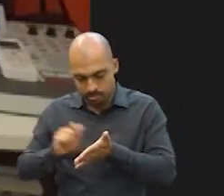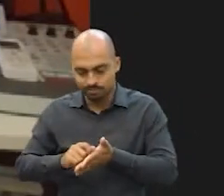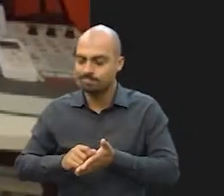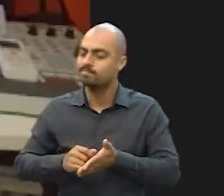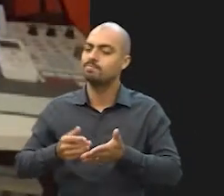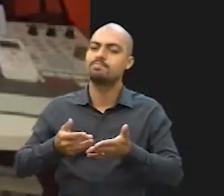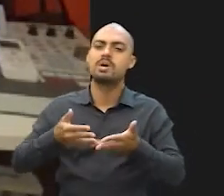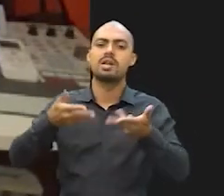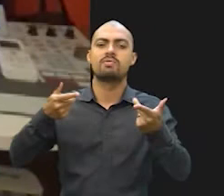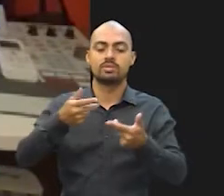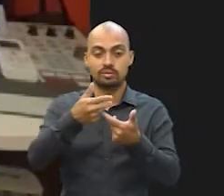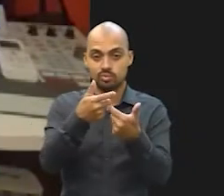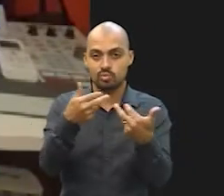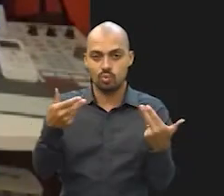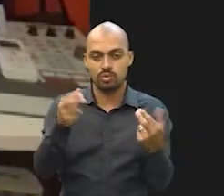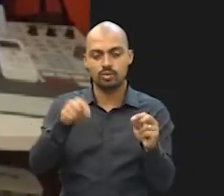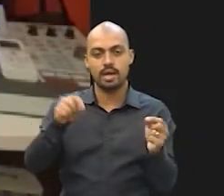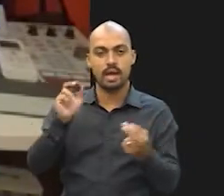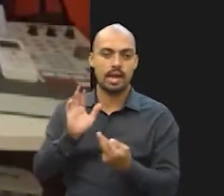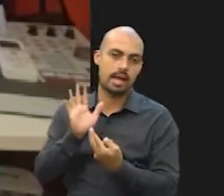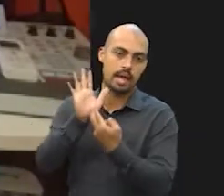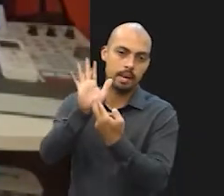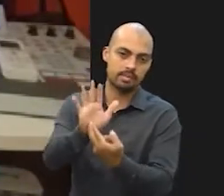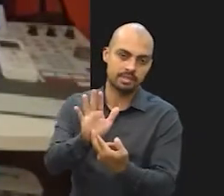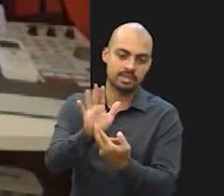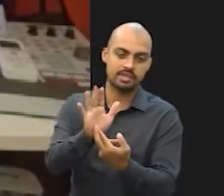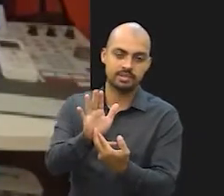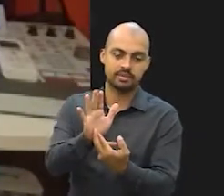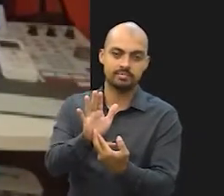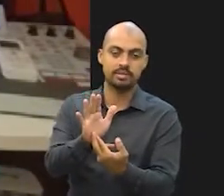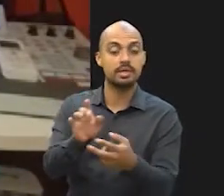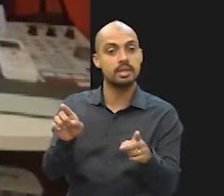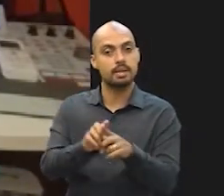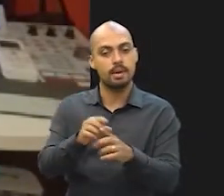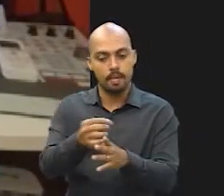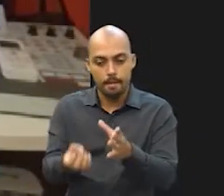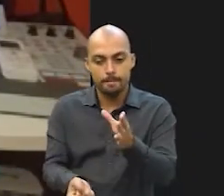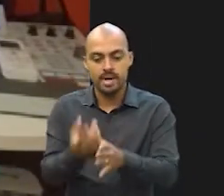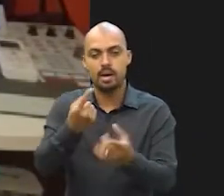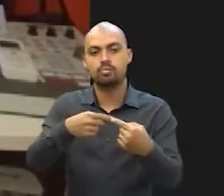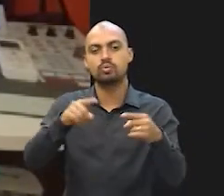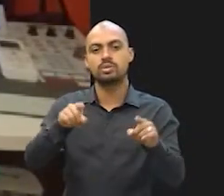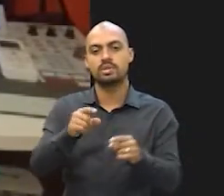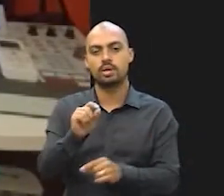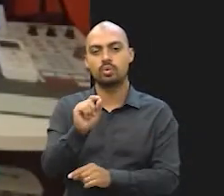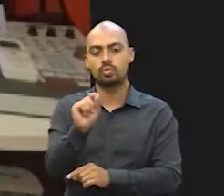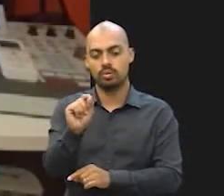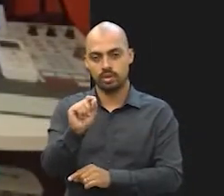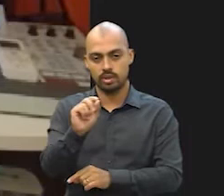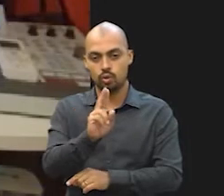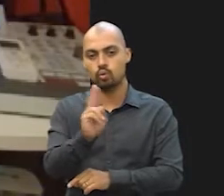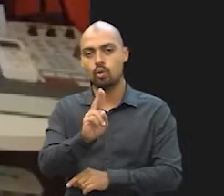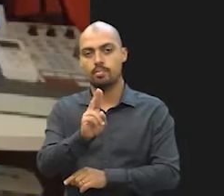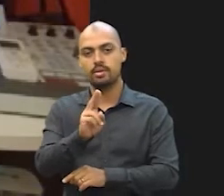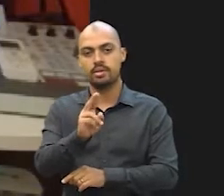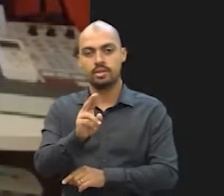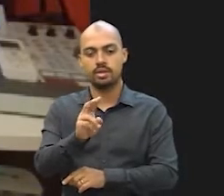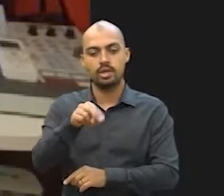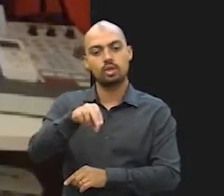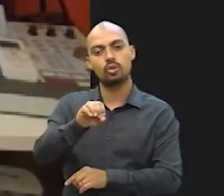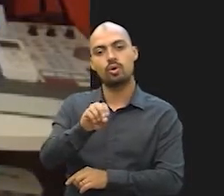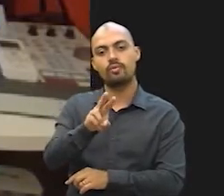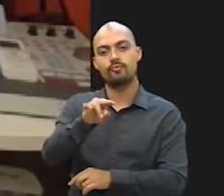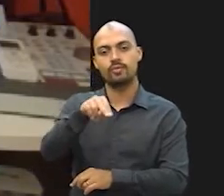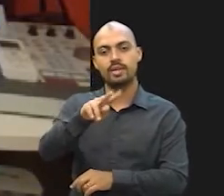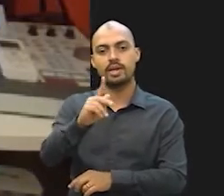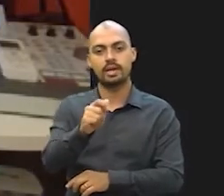de coisas tão necessárias, que é a representatividade. E eu produzi mais uma música também, que é chamada Novinha. Tem vocais da Drica Barbosa,